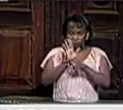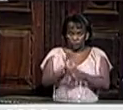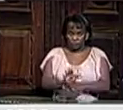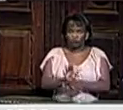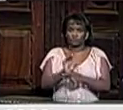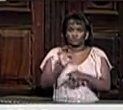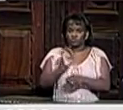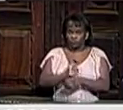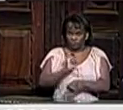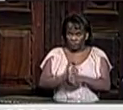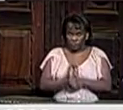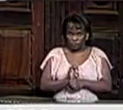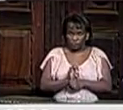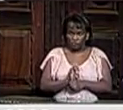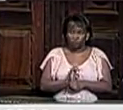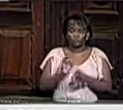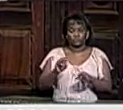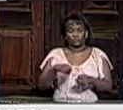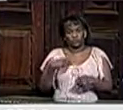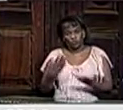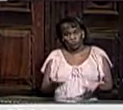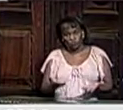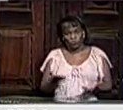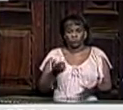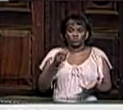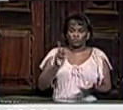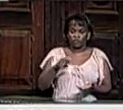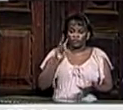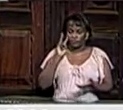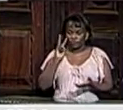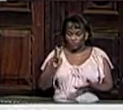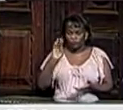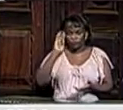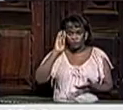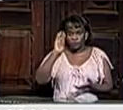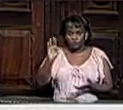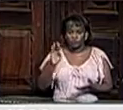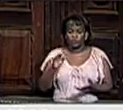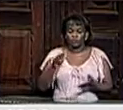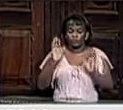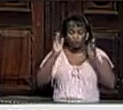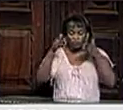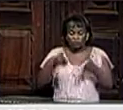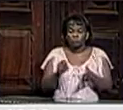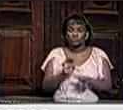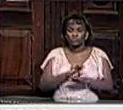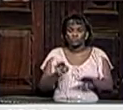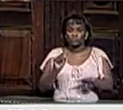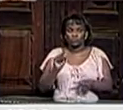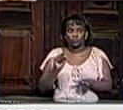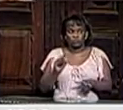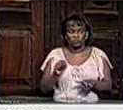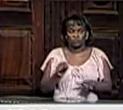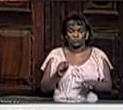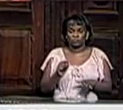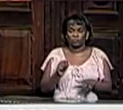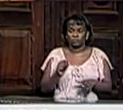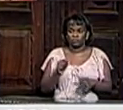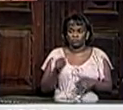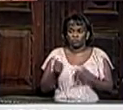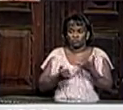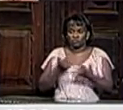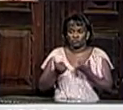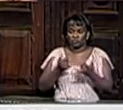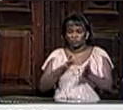do Estado ou aquilo que visa única e exclusivamente a ser um jogo